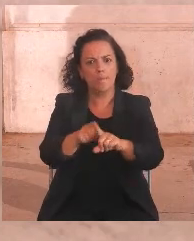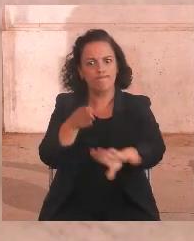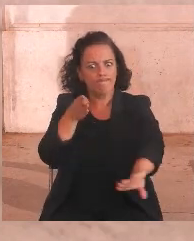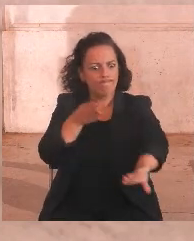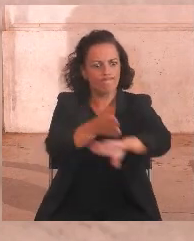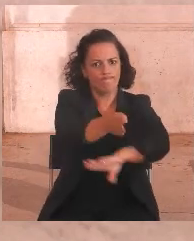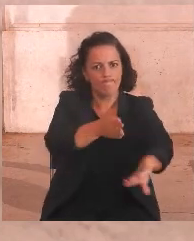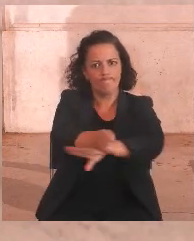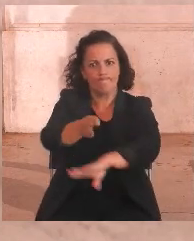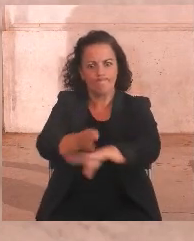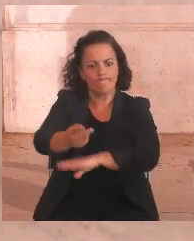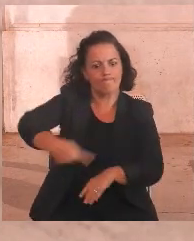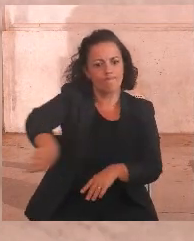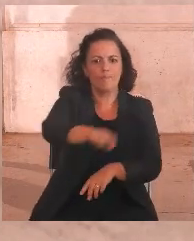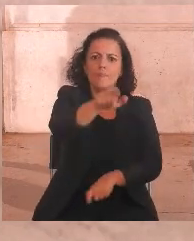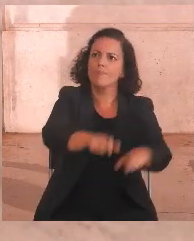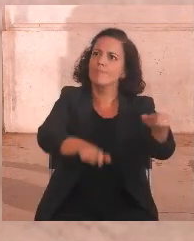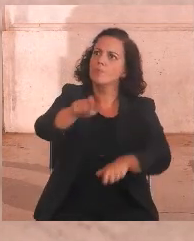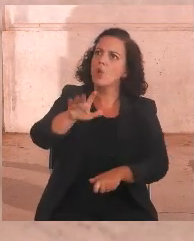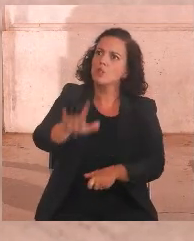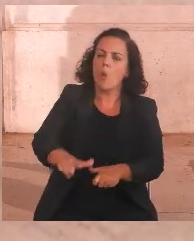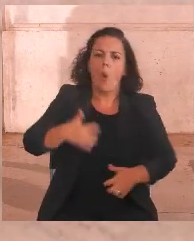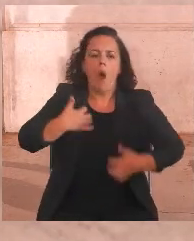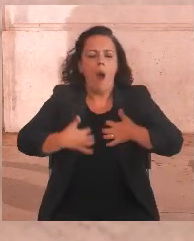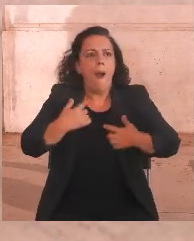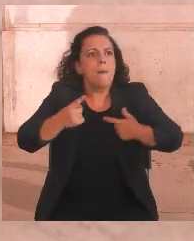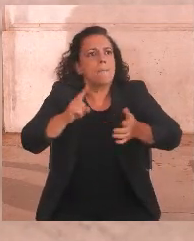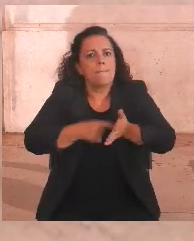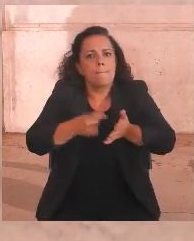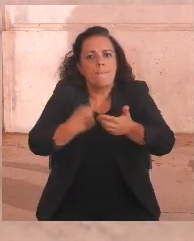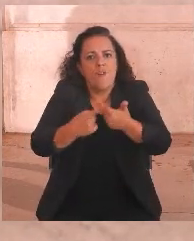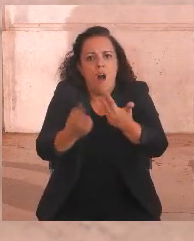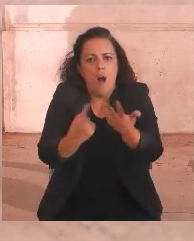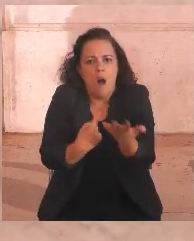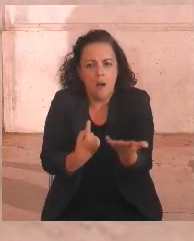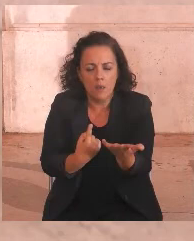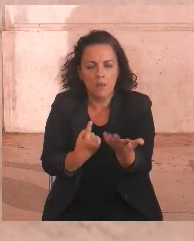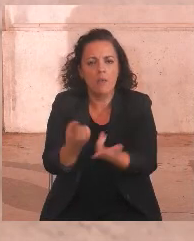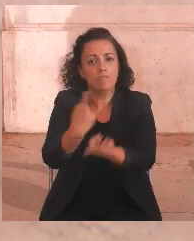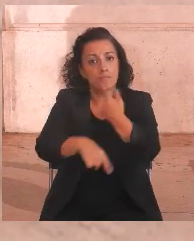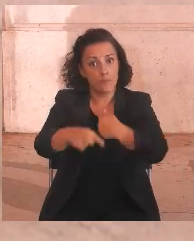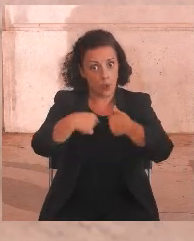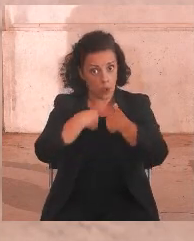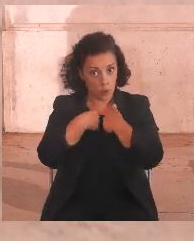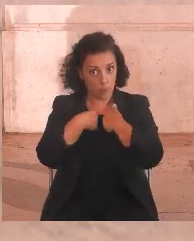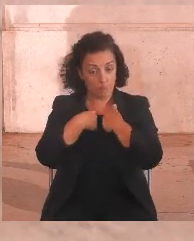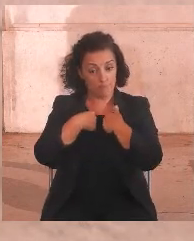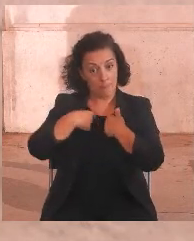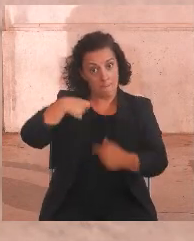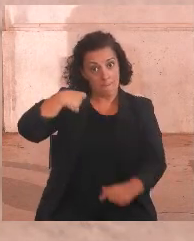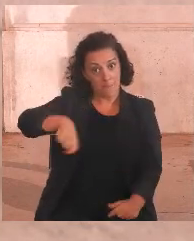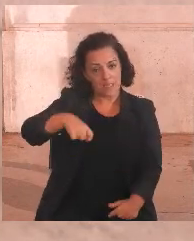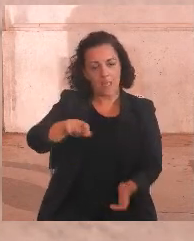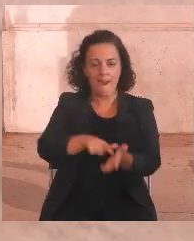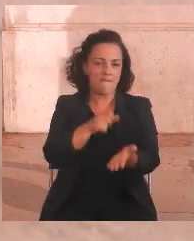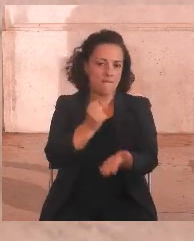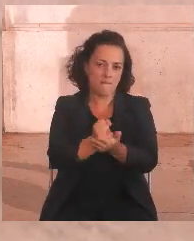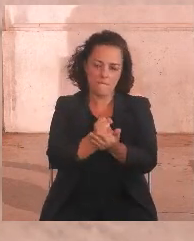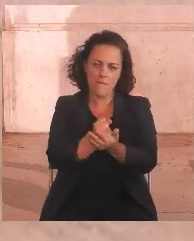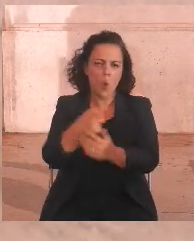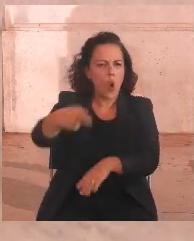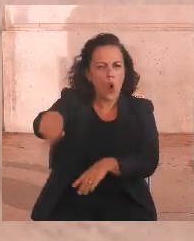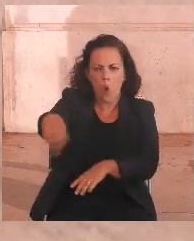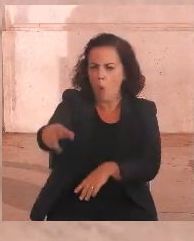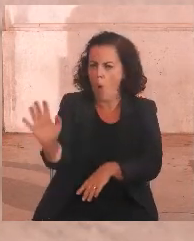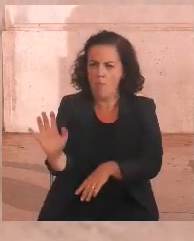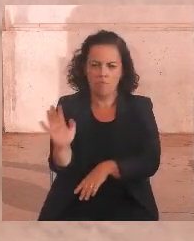e eficiente aos anseios de Lisboa. Eu serei um presidente que andarei sempre na rua a falar